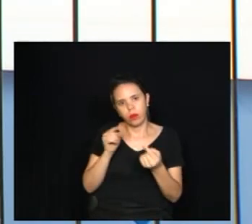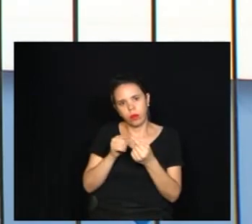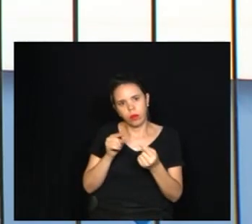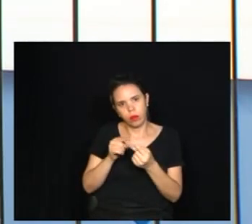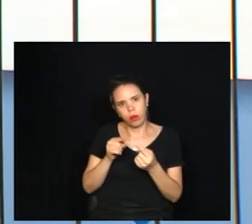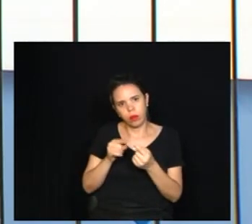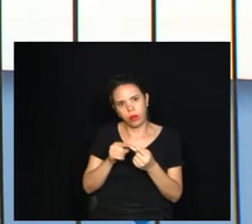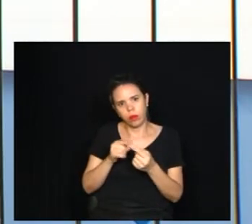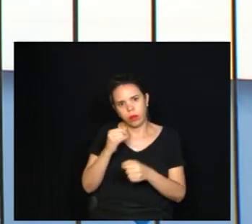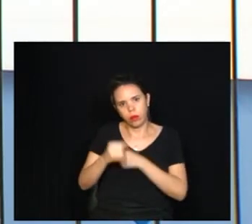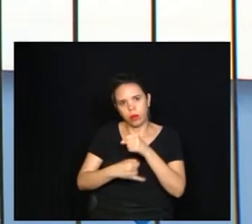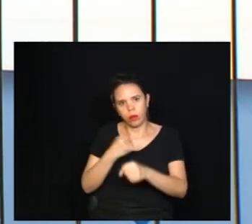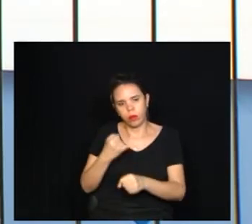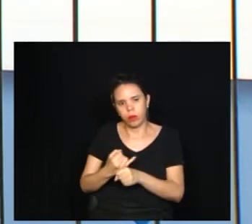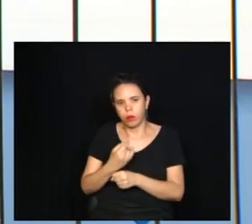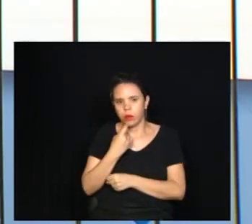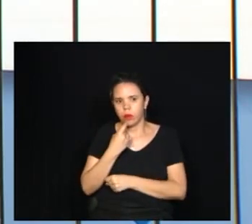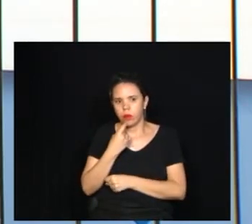no